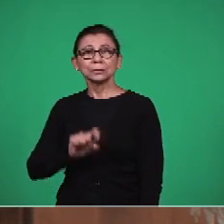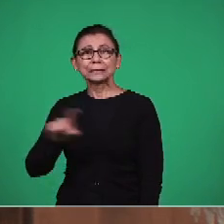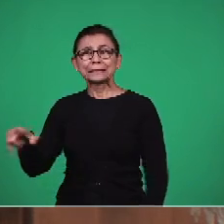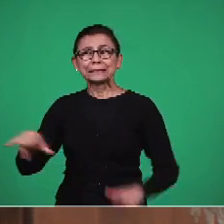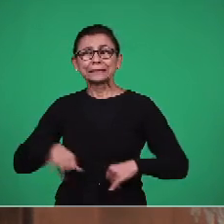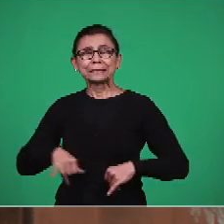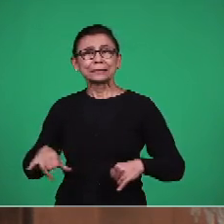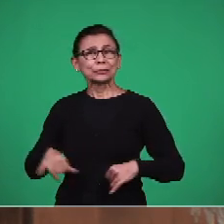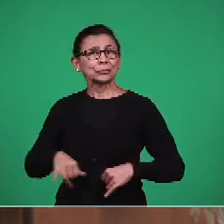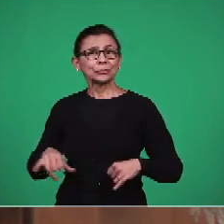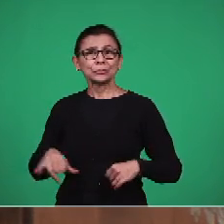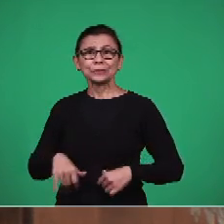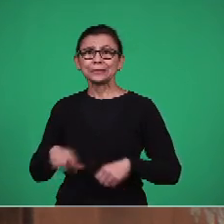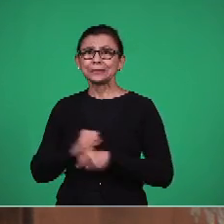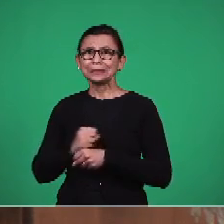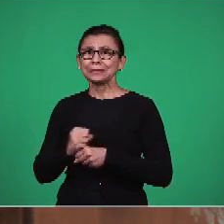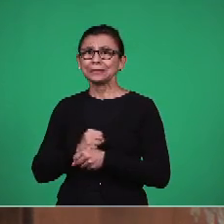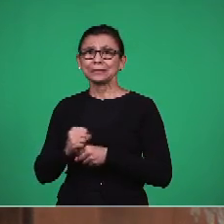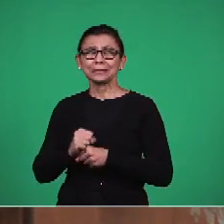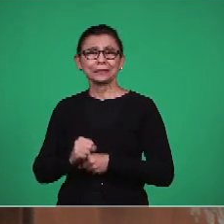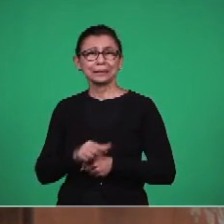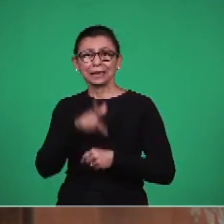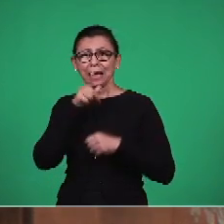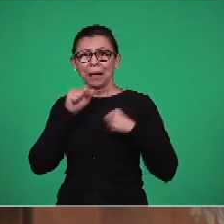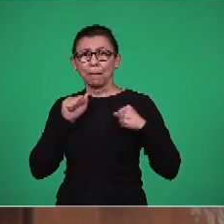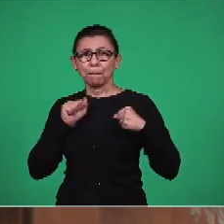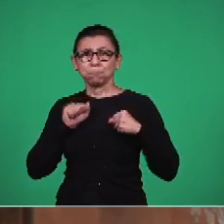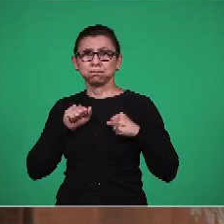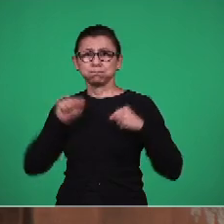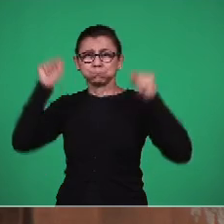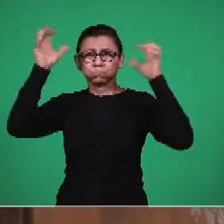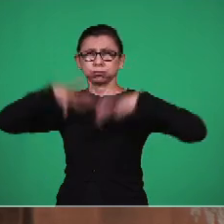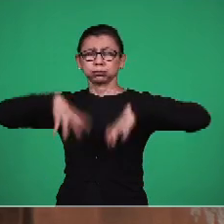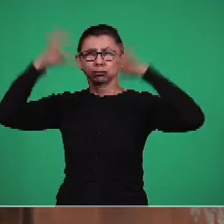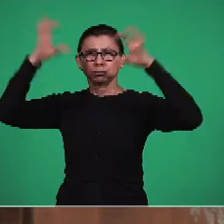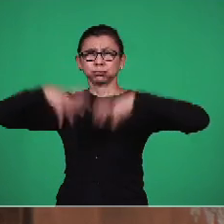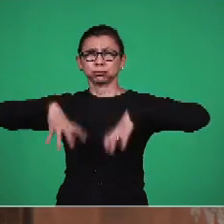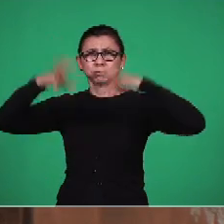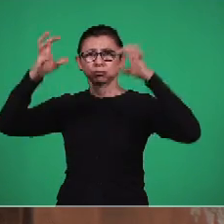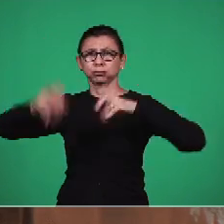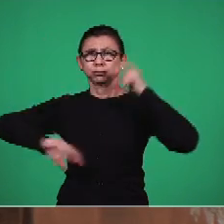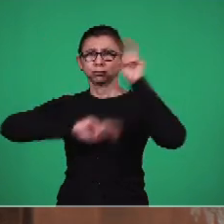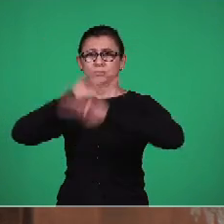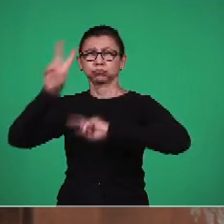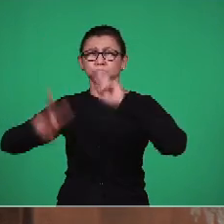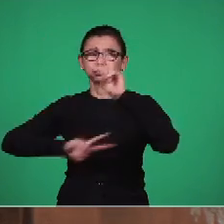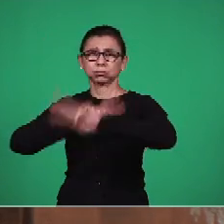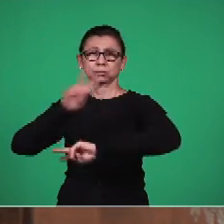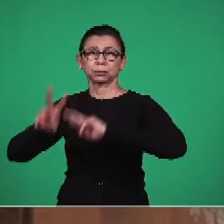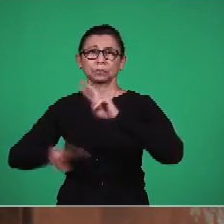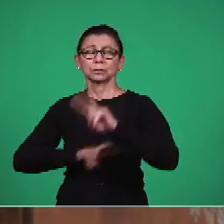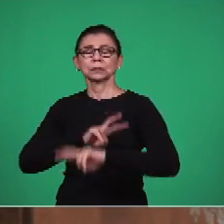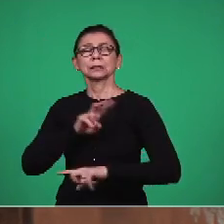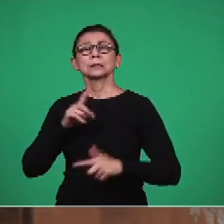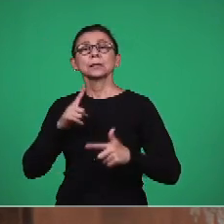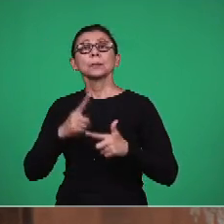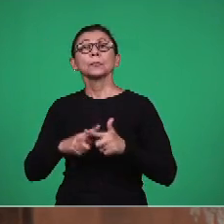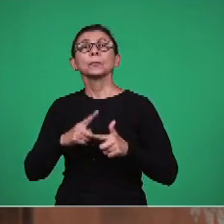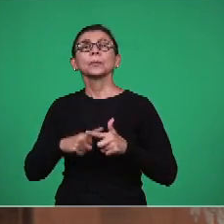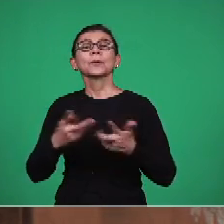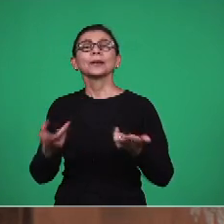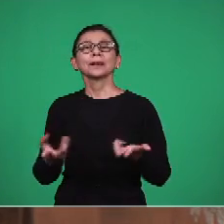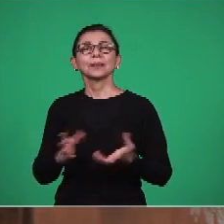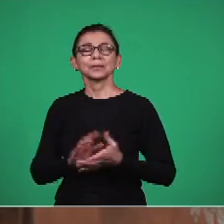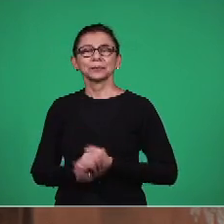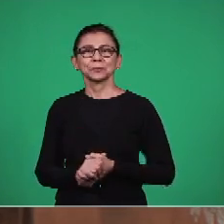ano. É enchente, é isso, aquilo que nunca teve. E hoje nós estamos vendo isso aqui. Mas isso é o quê? É a